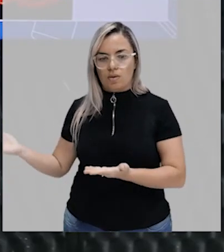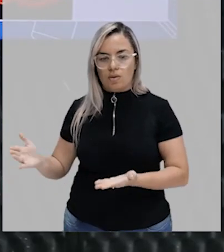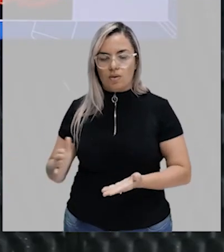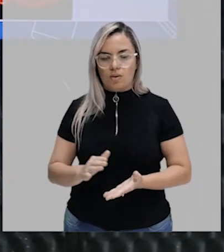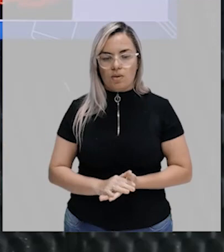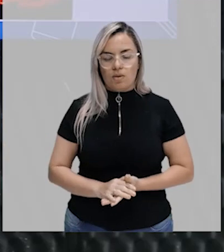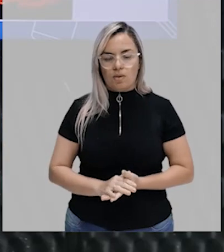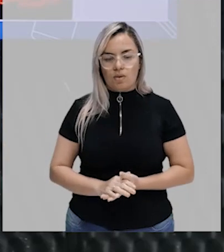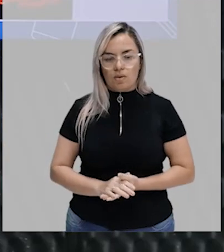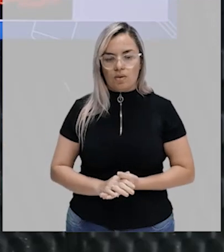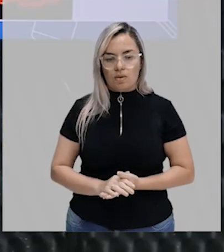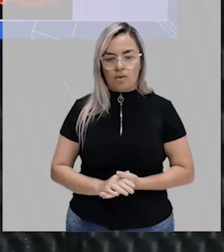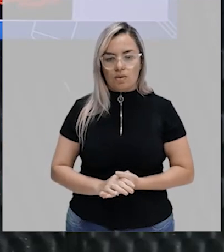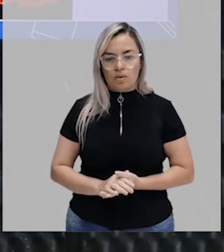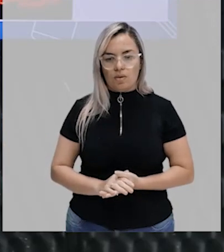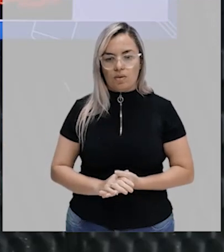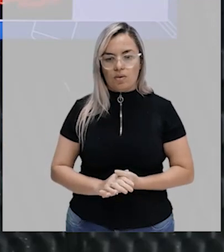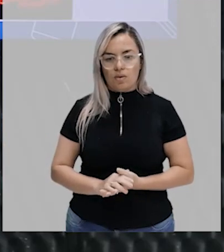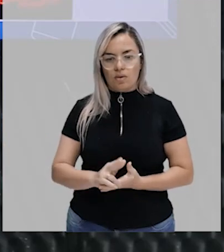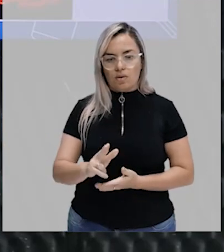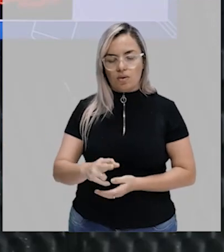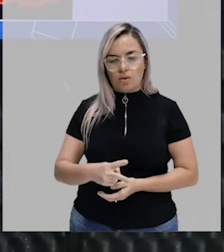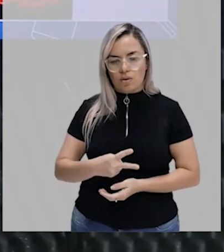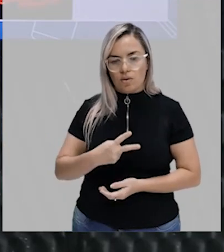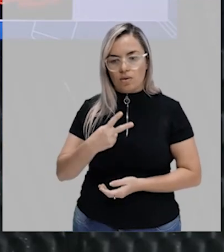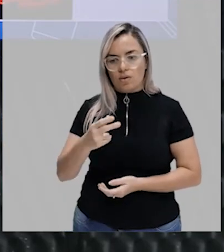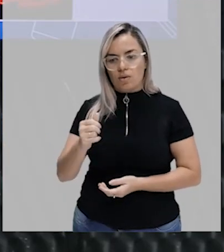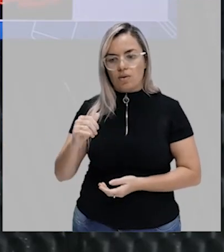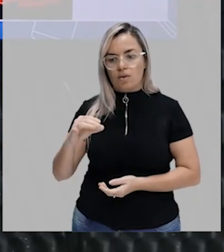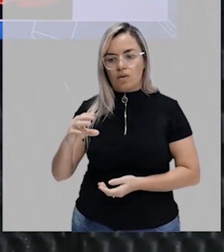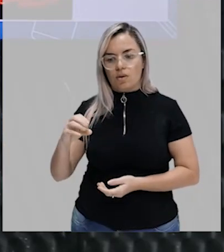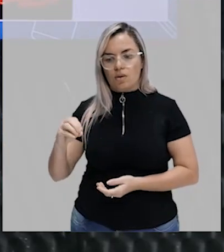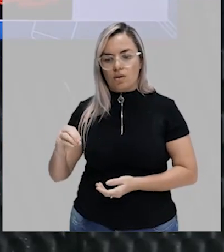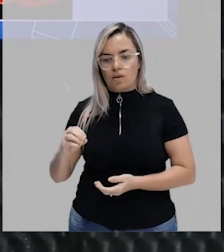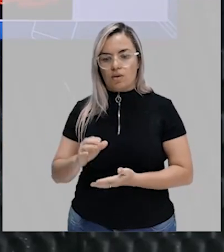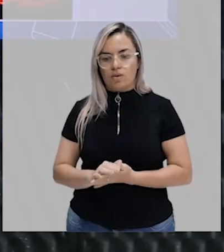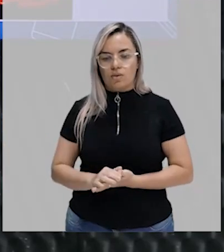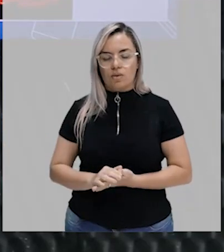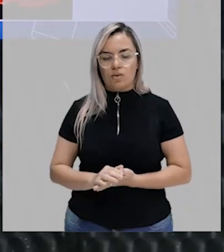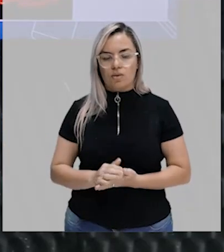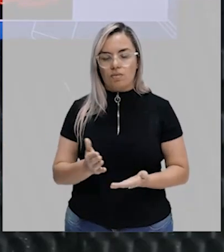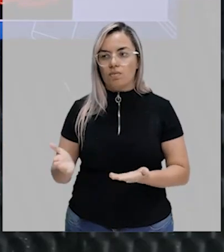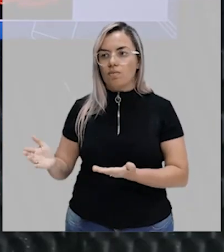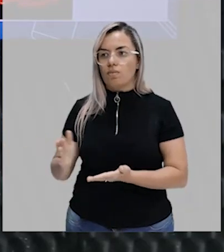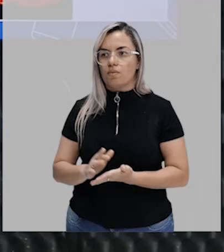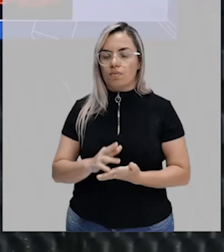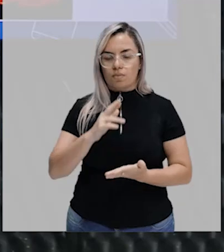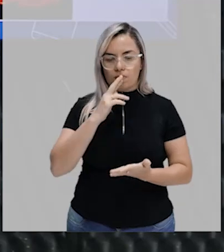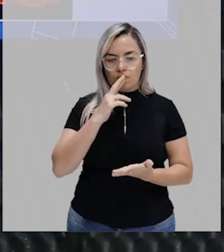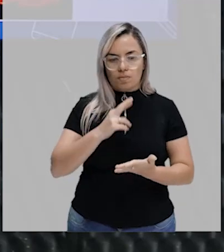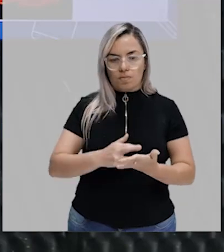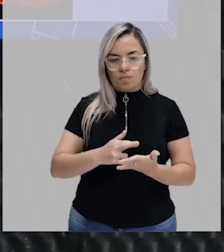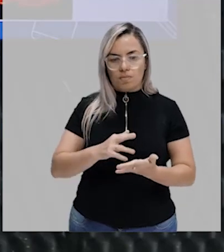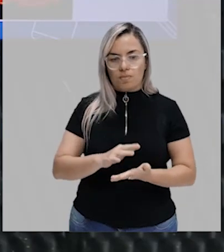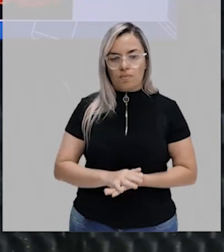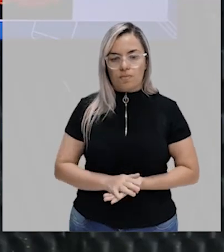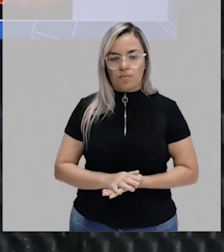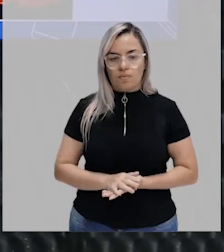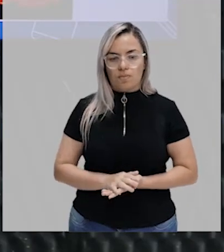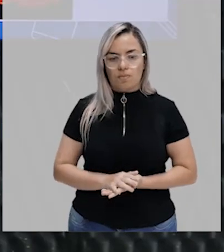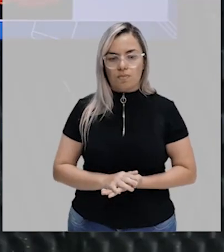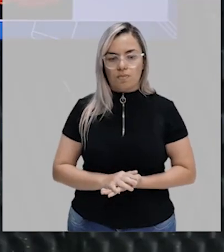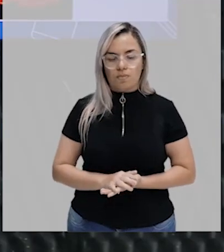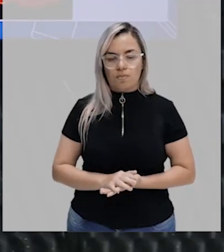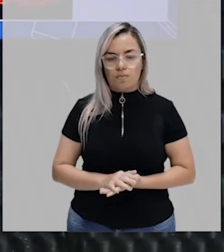2 ácidos glutâmicos. Então, veja, essa sequência aqui, ela é resultante da